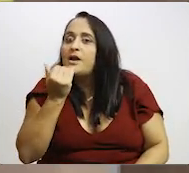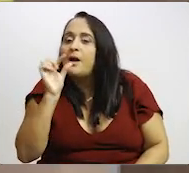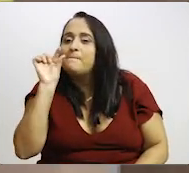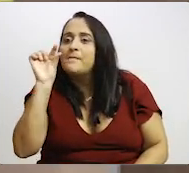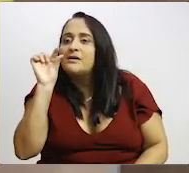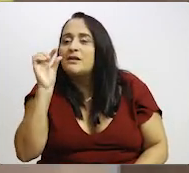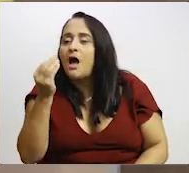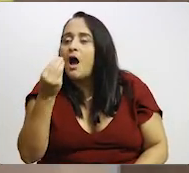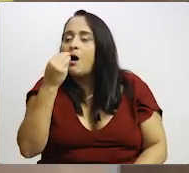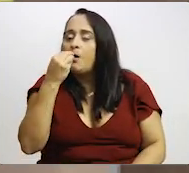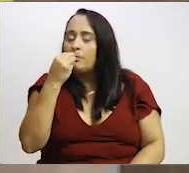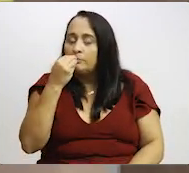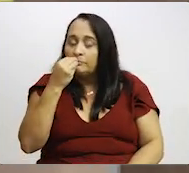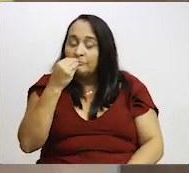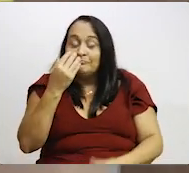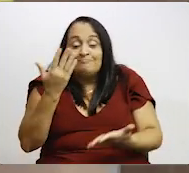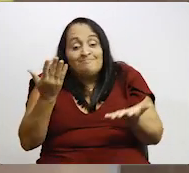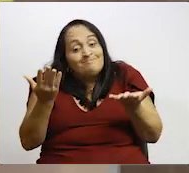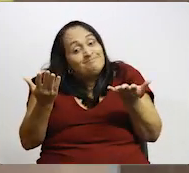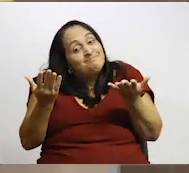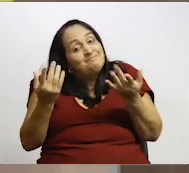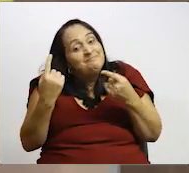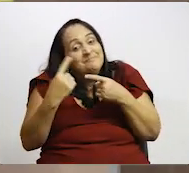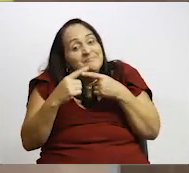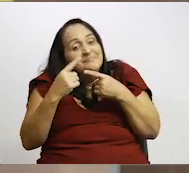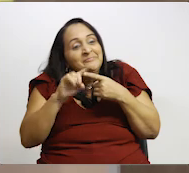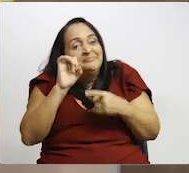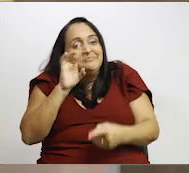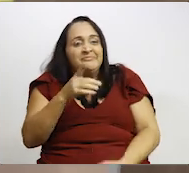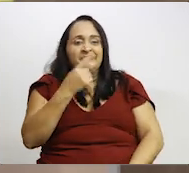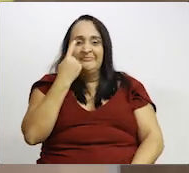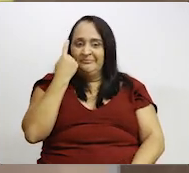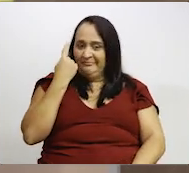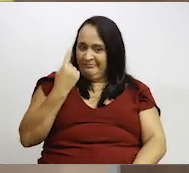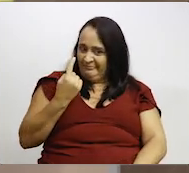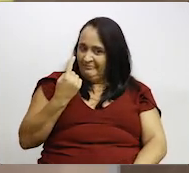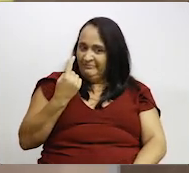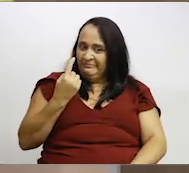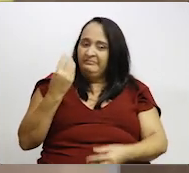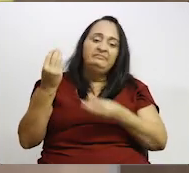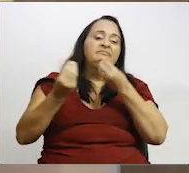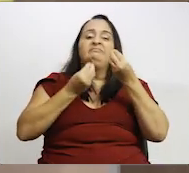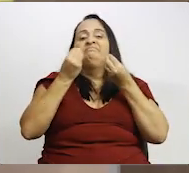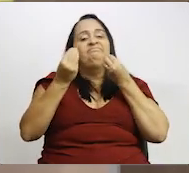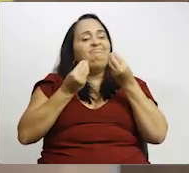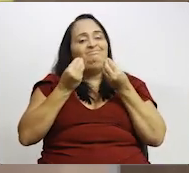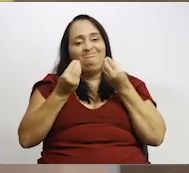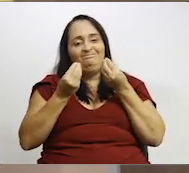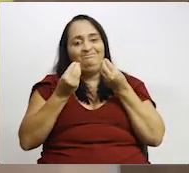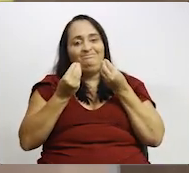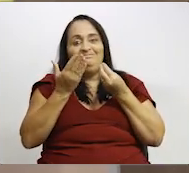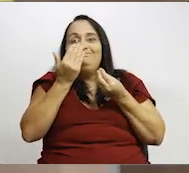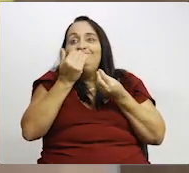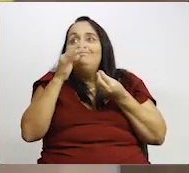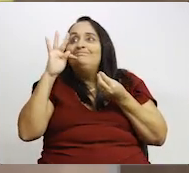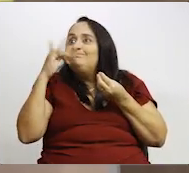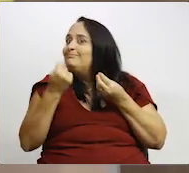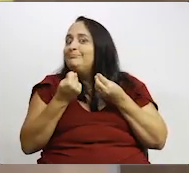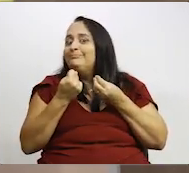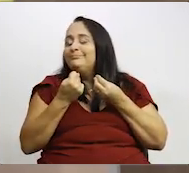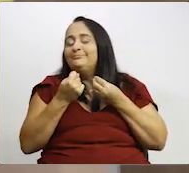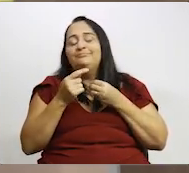pedaço. Por que é pedaço? Porque eu só tenho um para dividir com muitas pessoas. Então, eu não vou comer